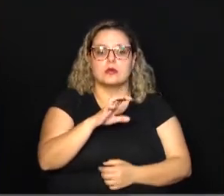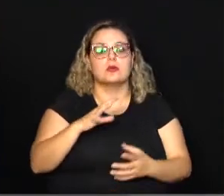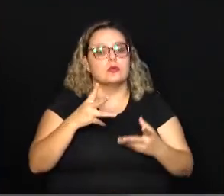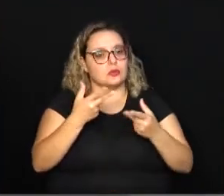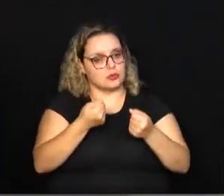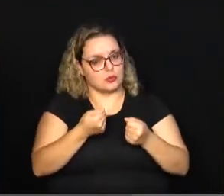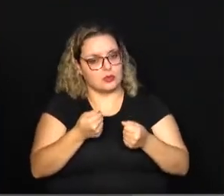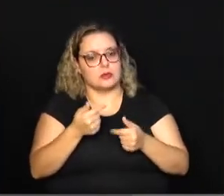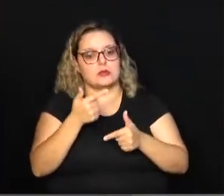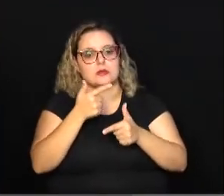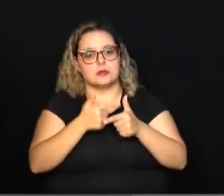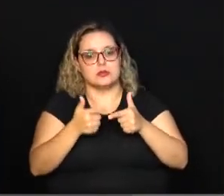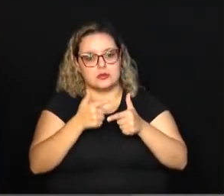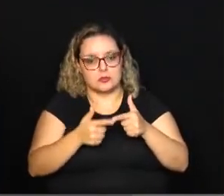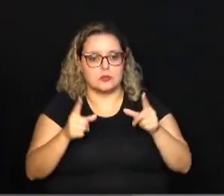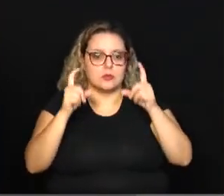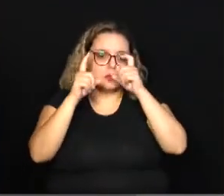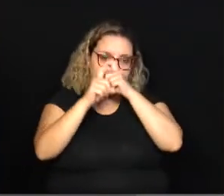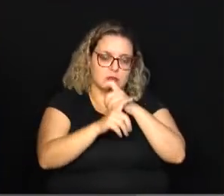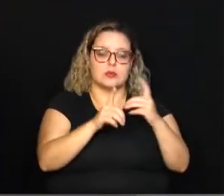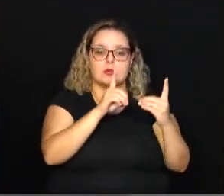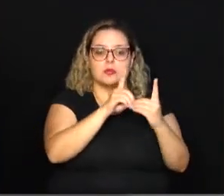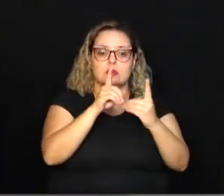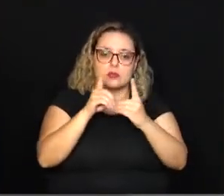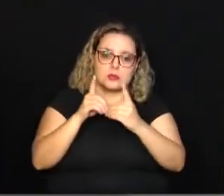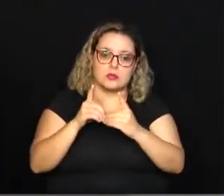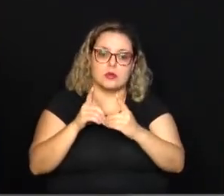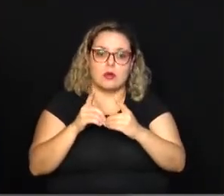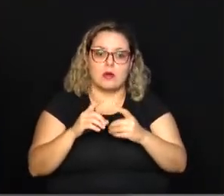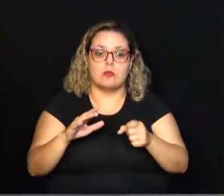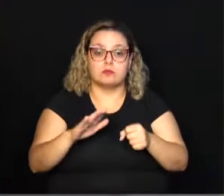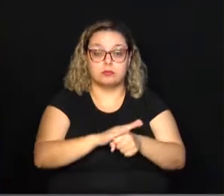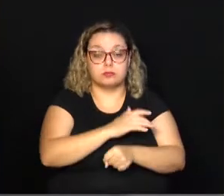das dificuldades do atendimento por conta da superlotação